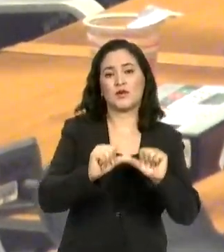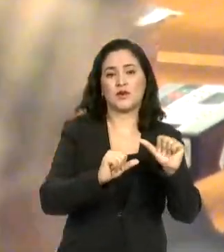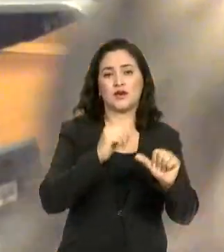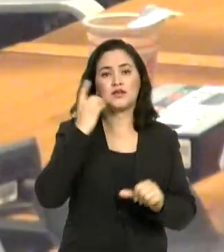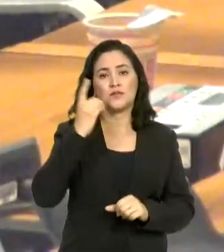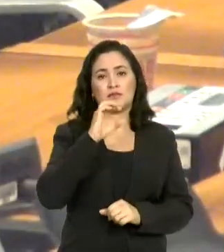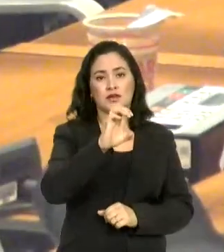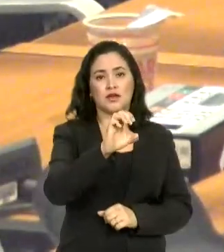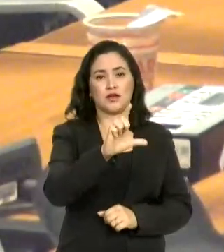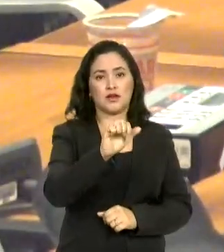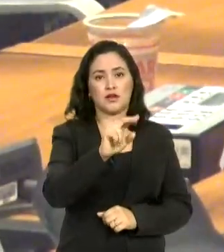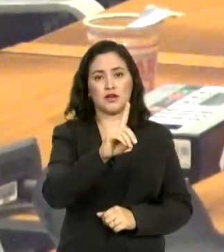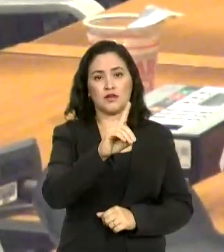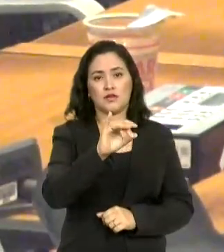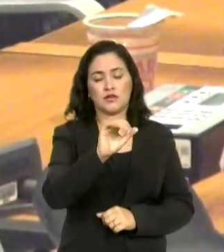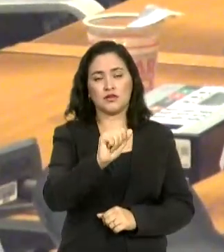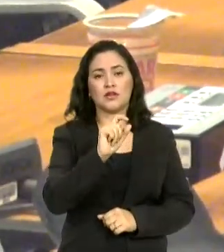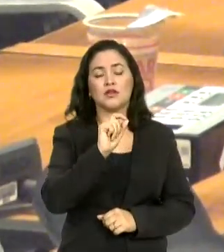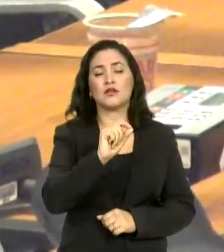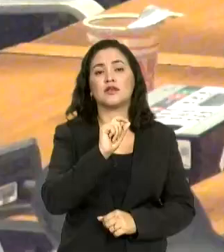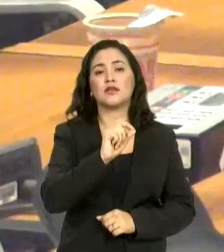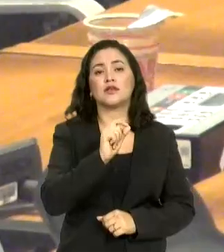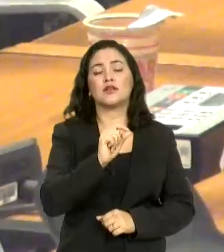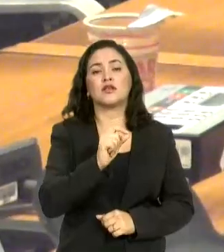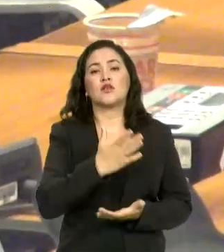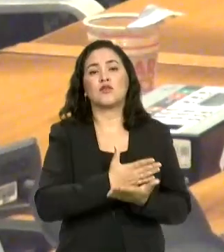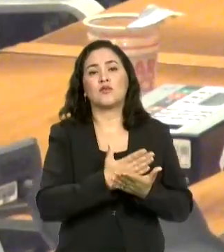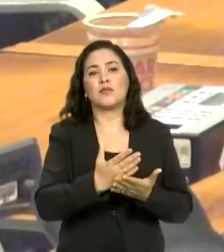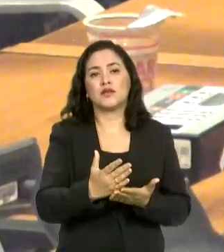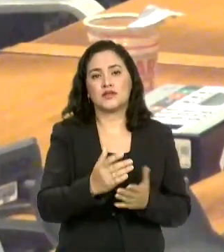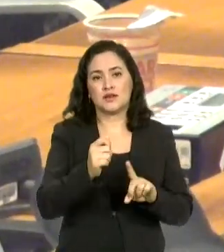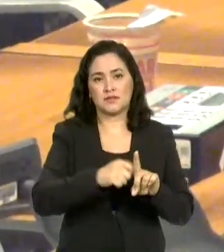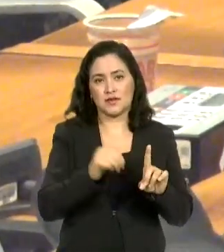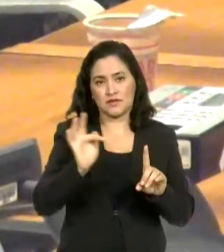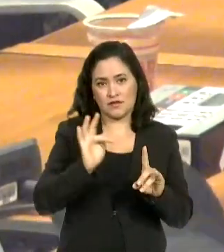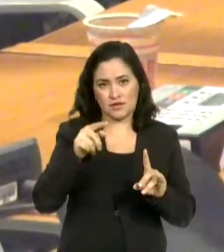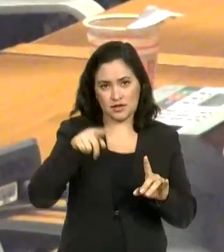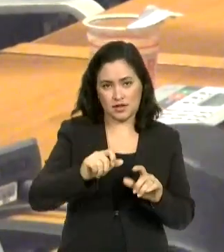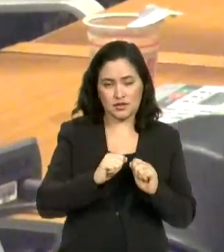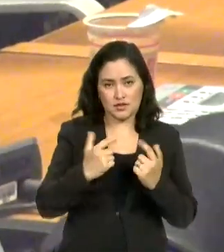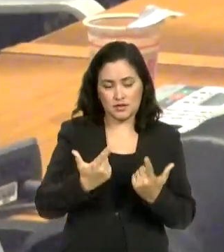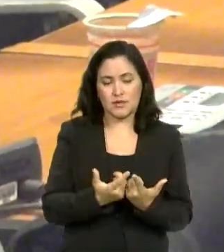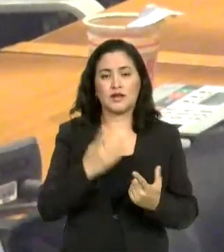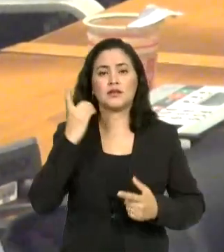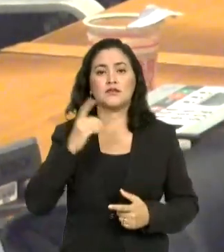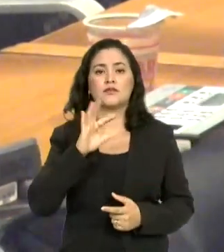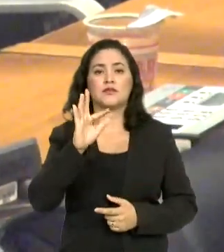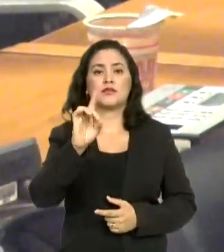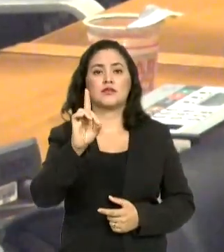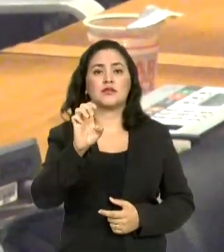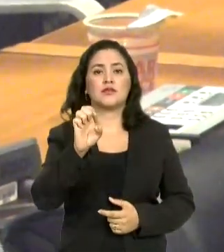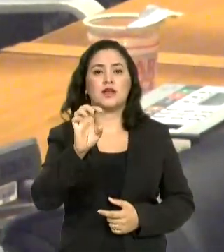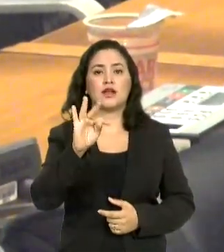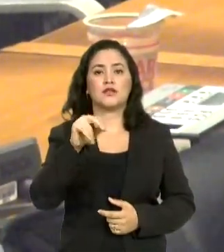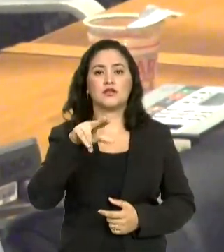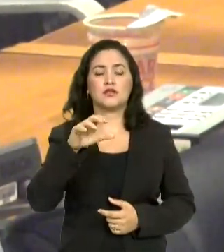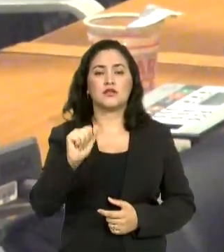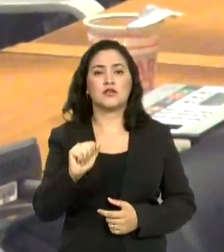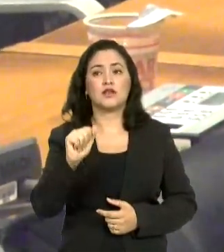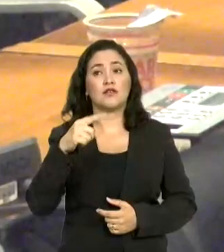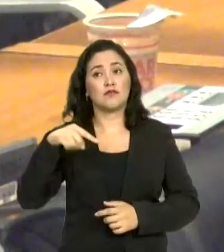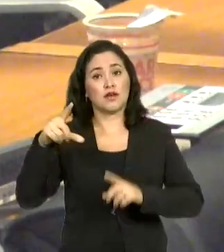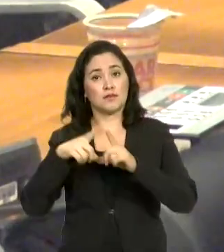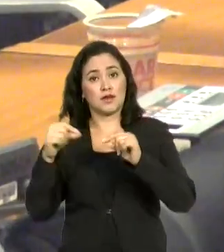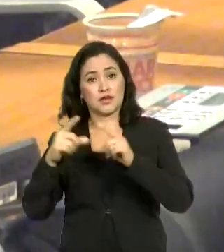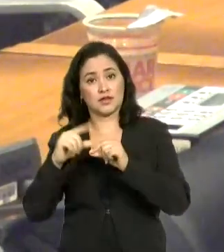está lá em Brasília a partir do ano que vem. Deputado Ciro Neto, do meu partido, que eu tenho um grande apreço.